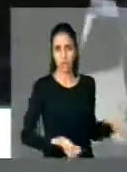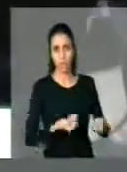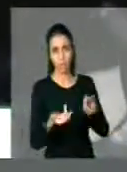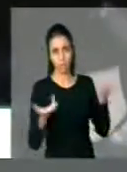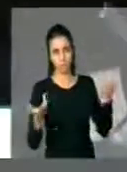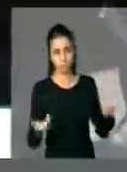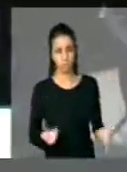país disse o presidente